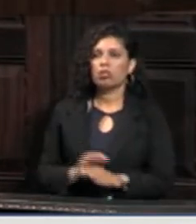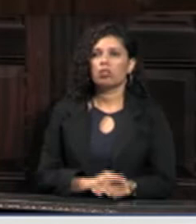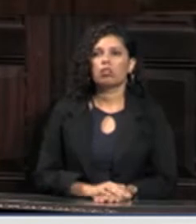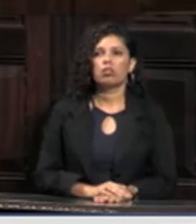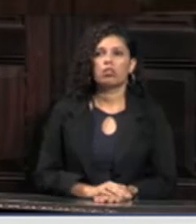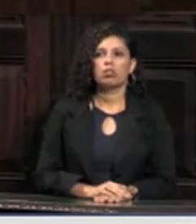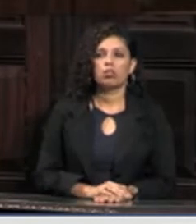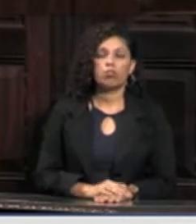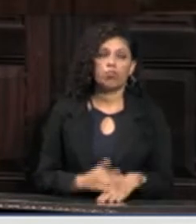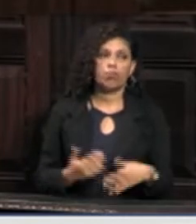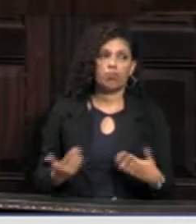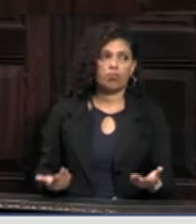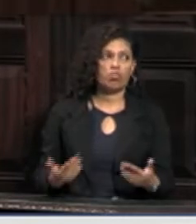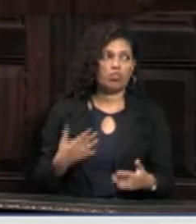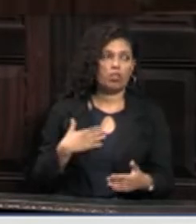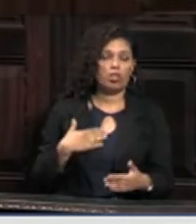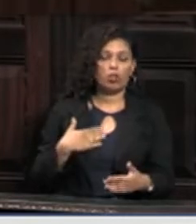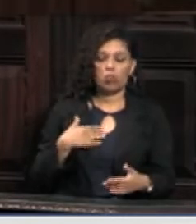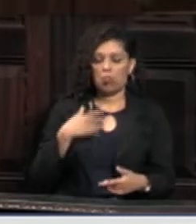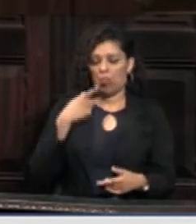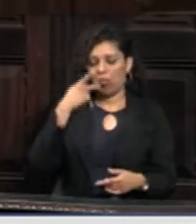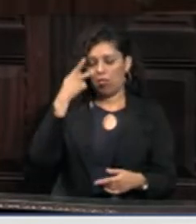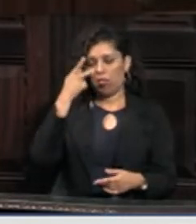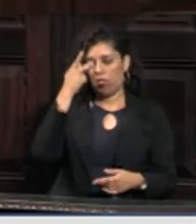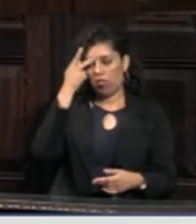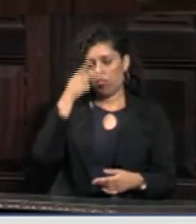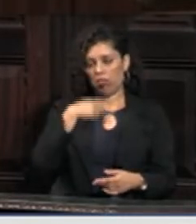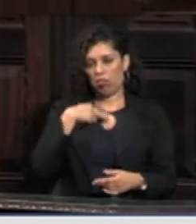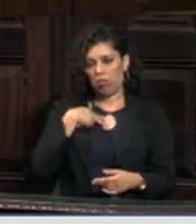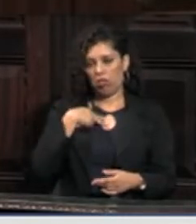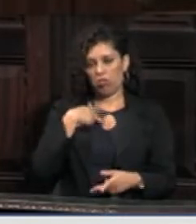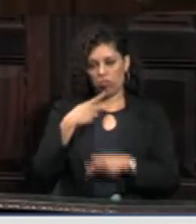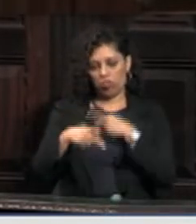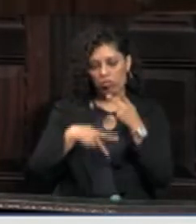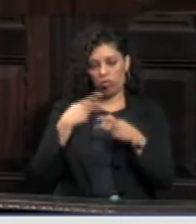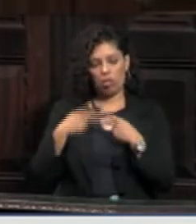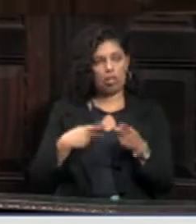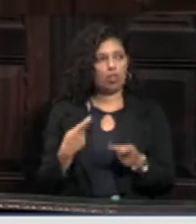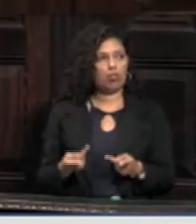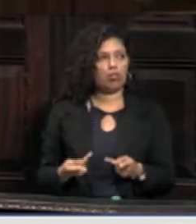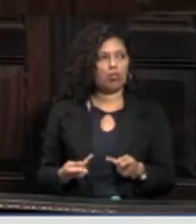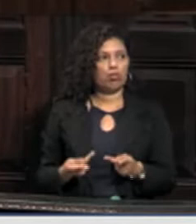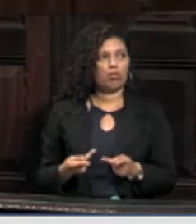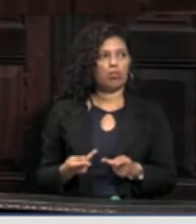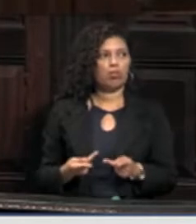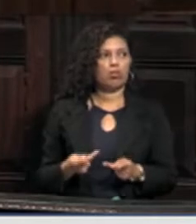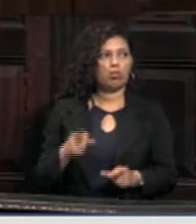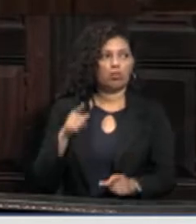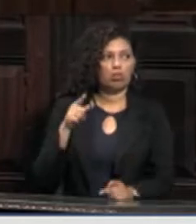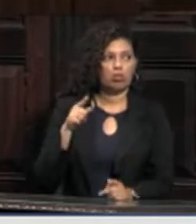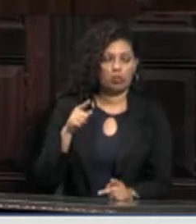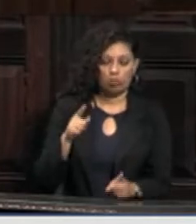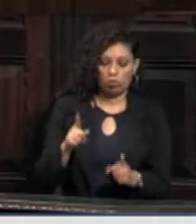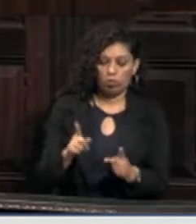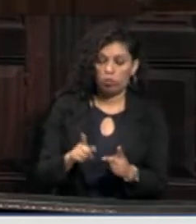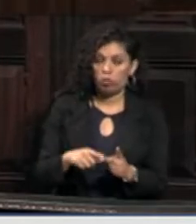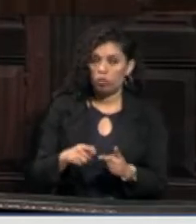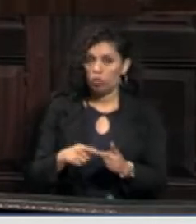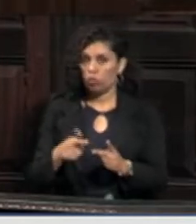Então, minha opinião em relação a isso está sendo dita. O segundo ponto